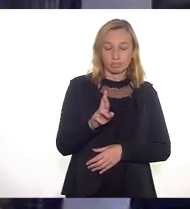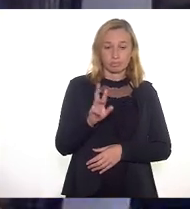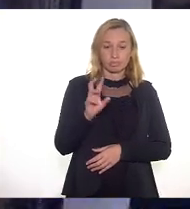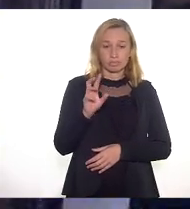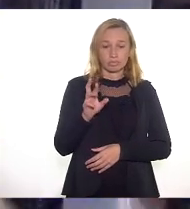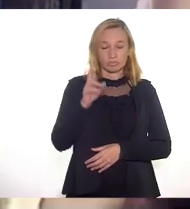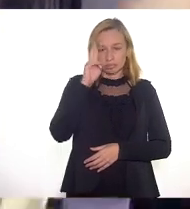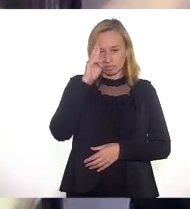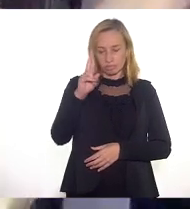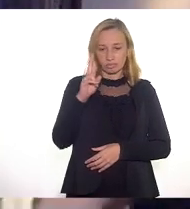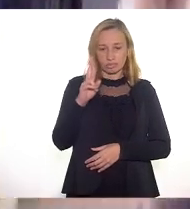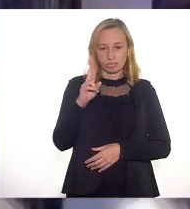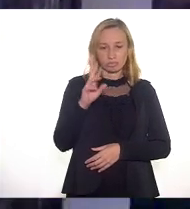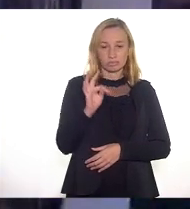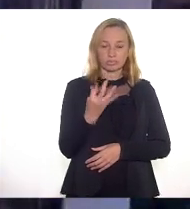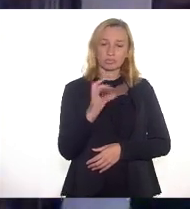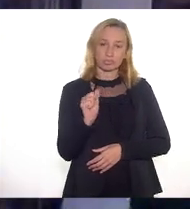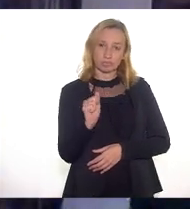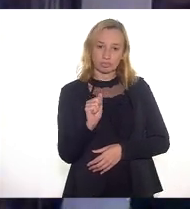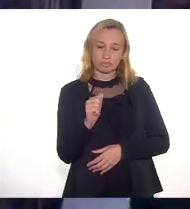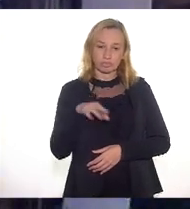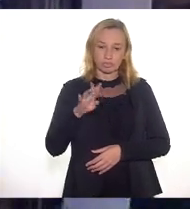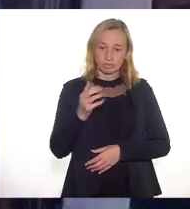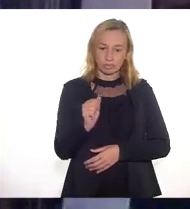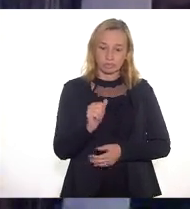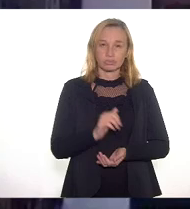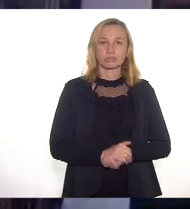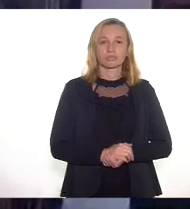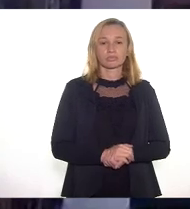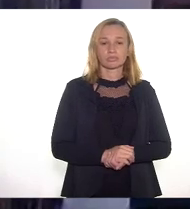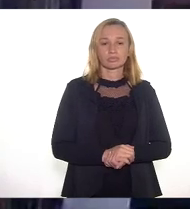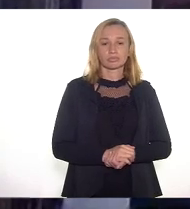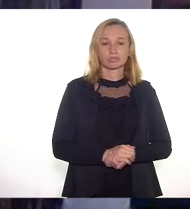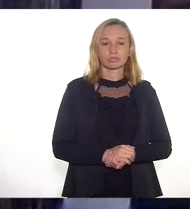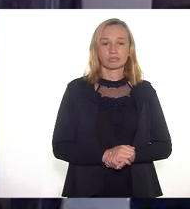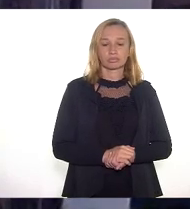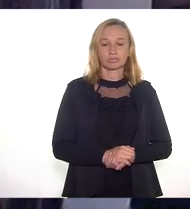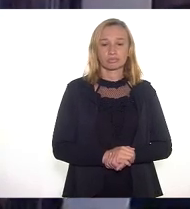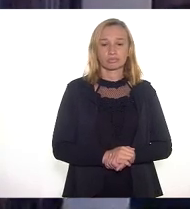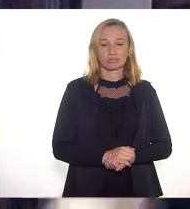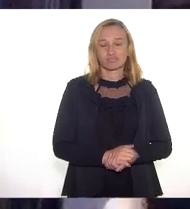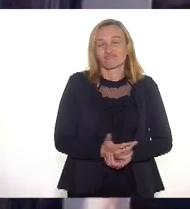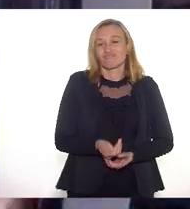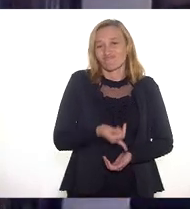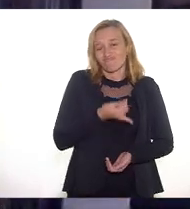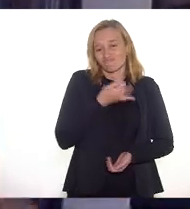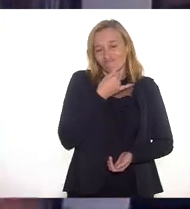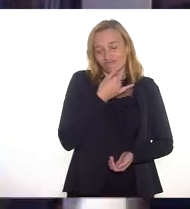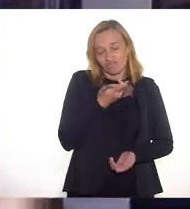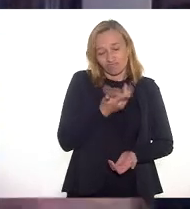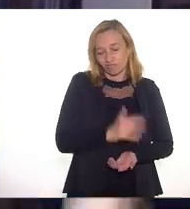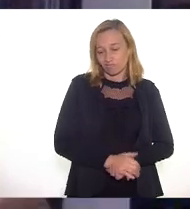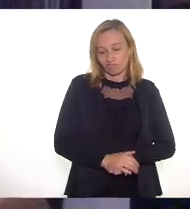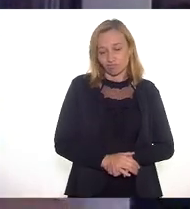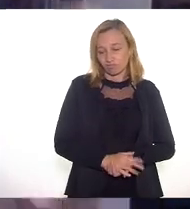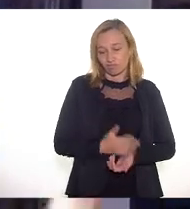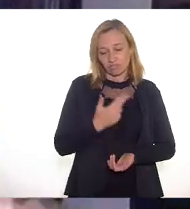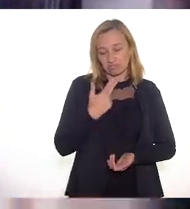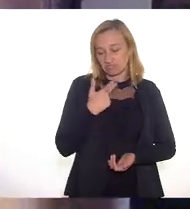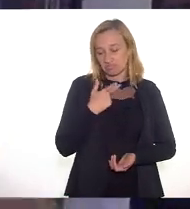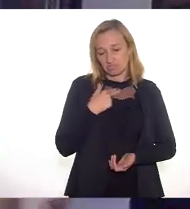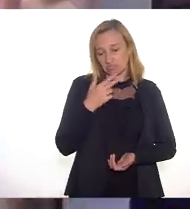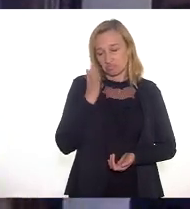Tijuca, na Buda, né, e que realmente é uma coisa lamentável, nós não podemos